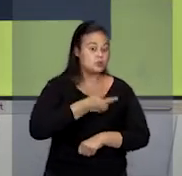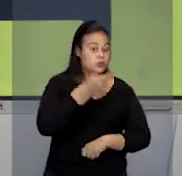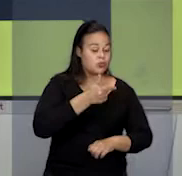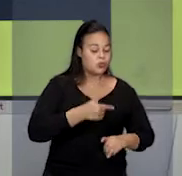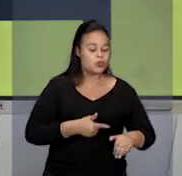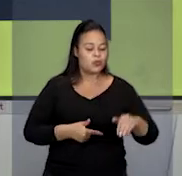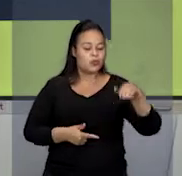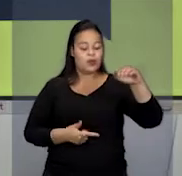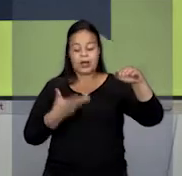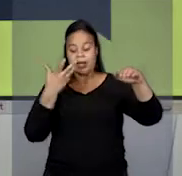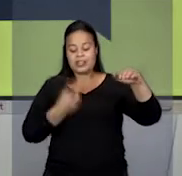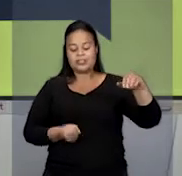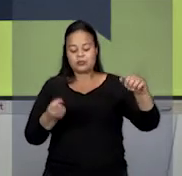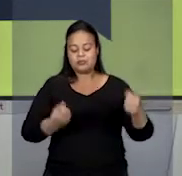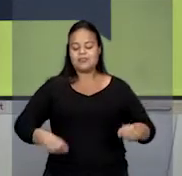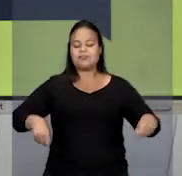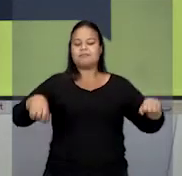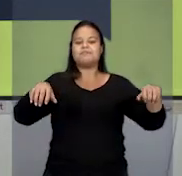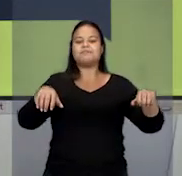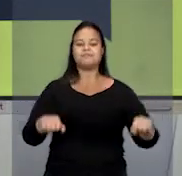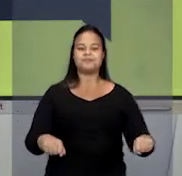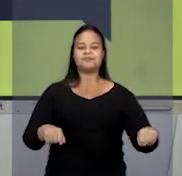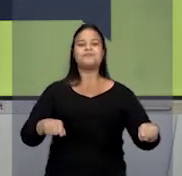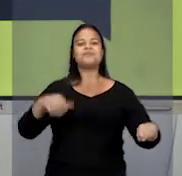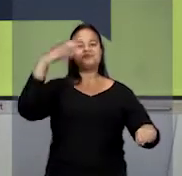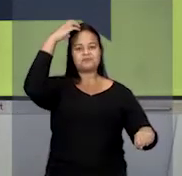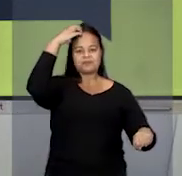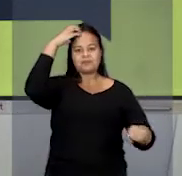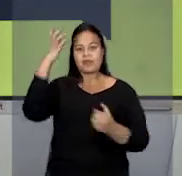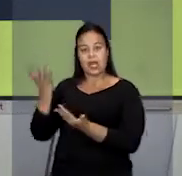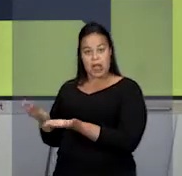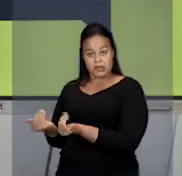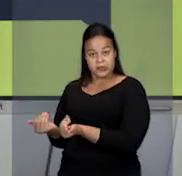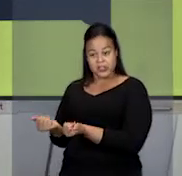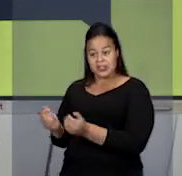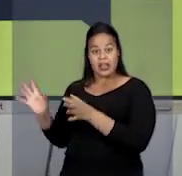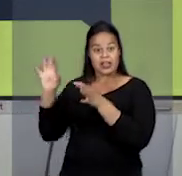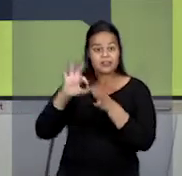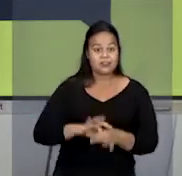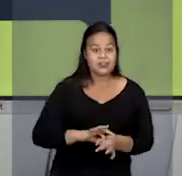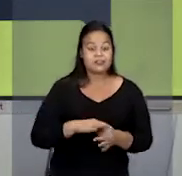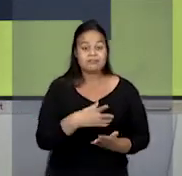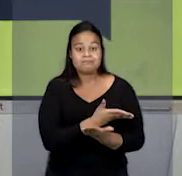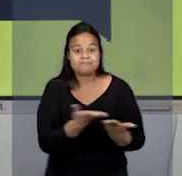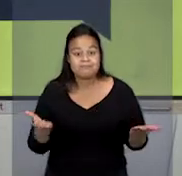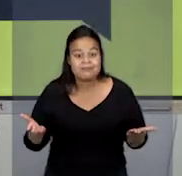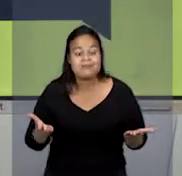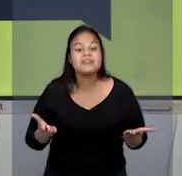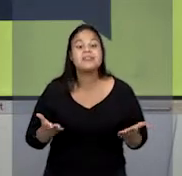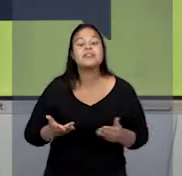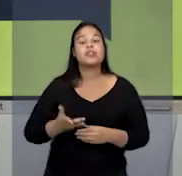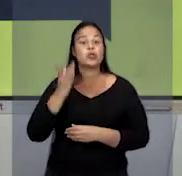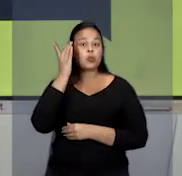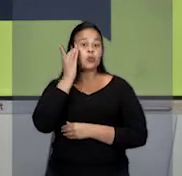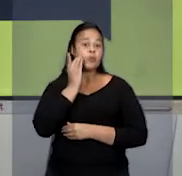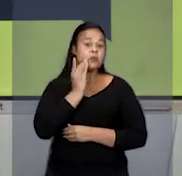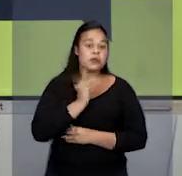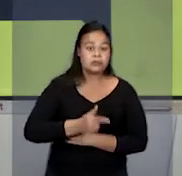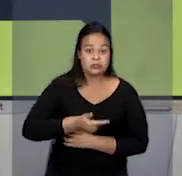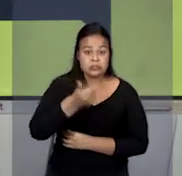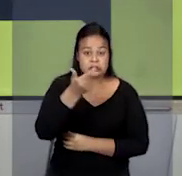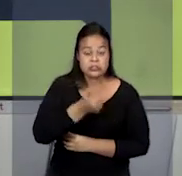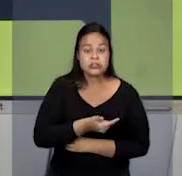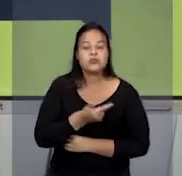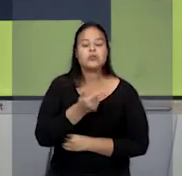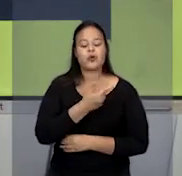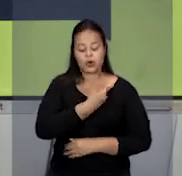assumir o trono ainda adolescente. E aí é nesse contexto que o Dom Pedro II passa a